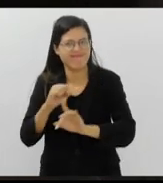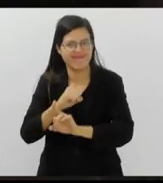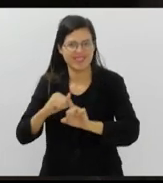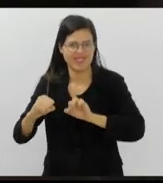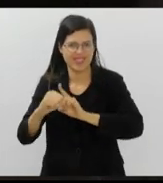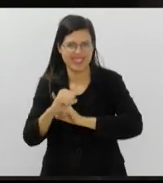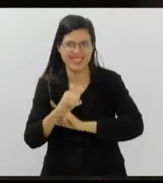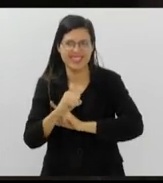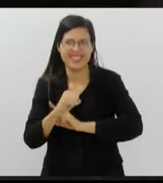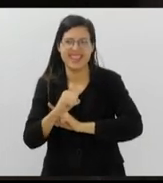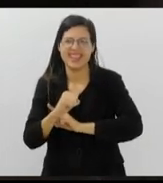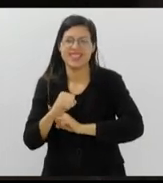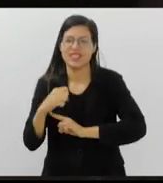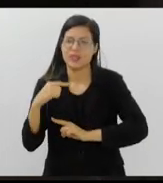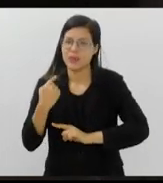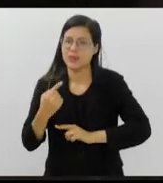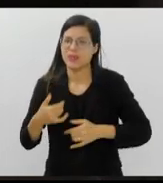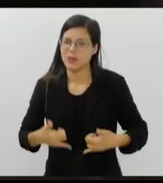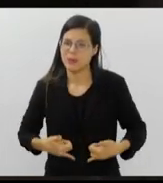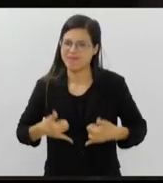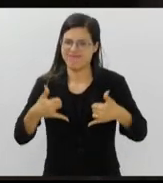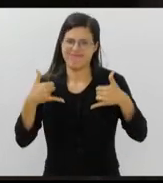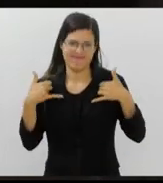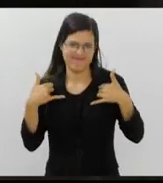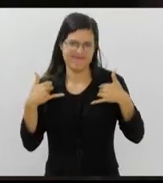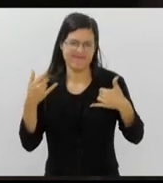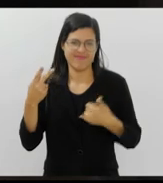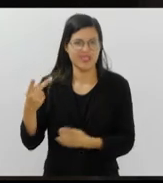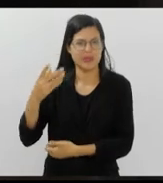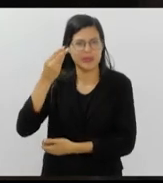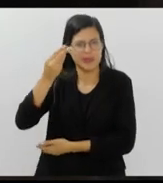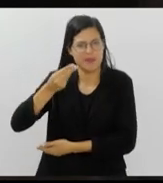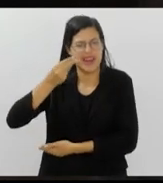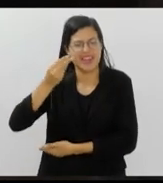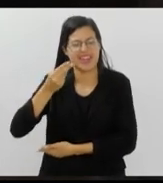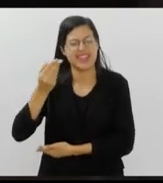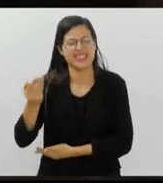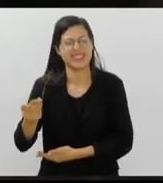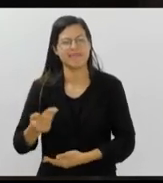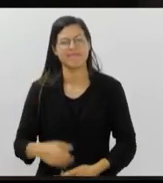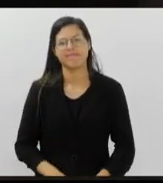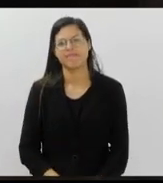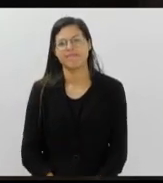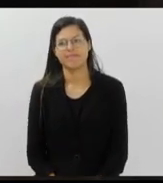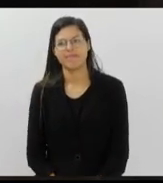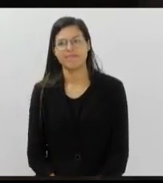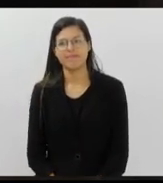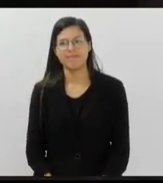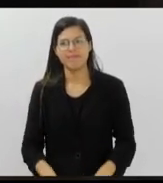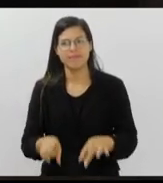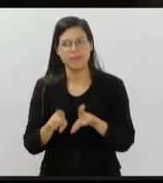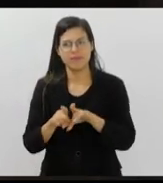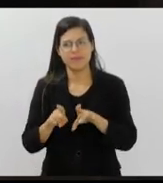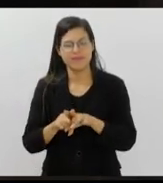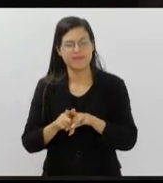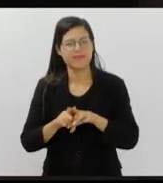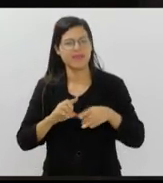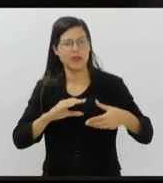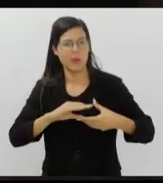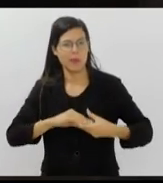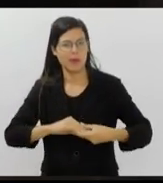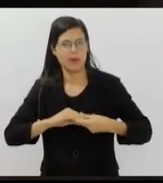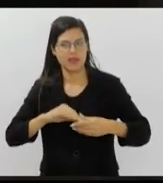nenhuma. Temos orgulho aí do seu caminho. Eu também queria fazer uma saudação muito